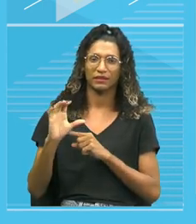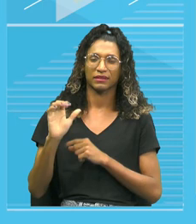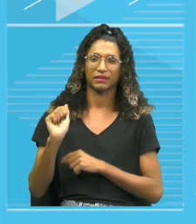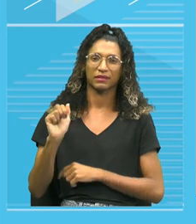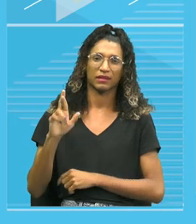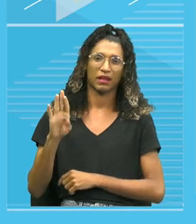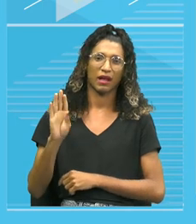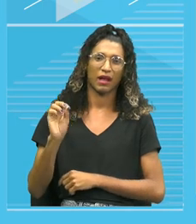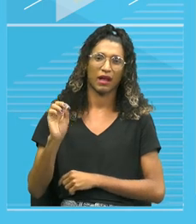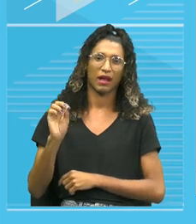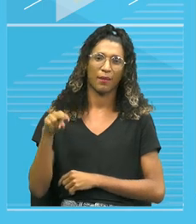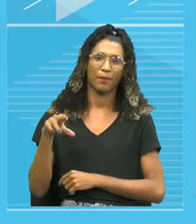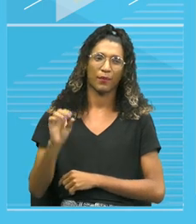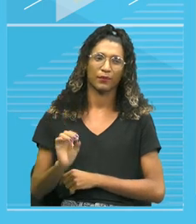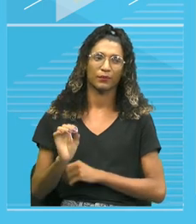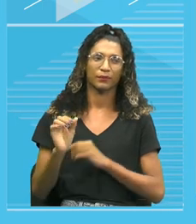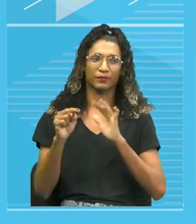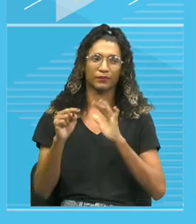393